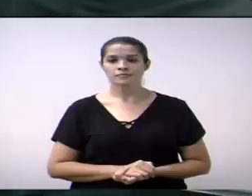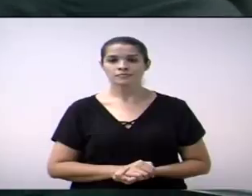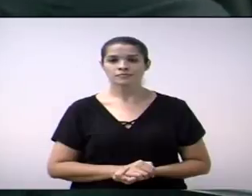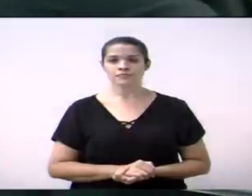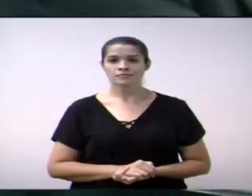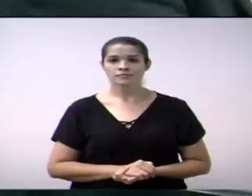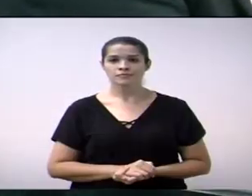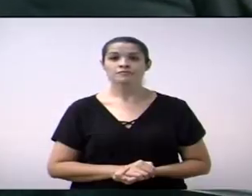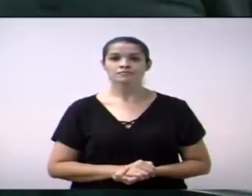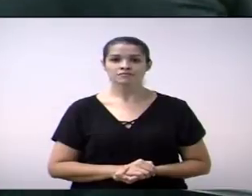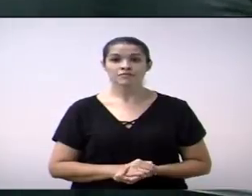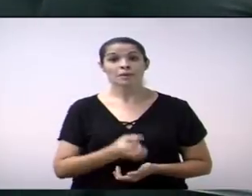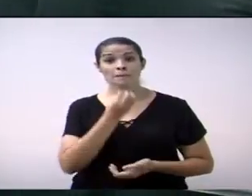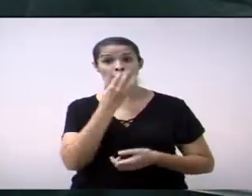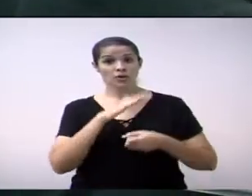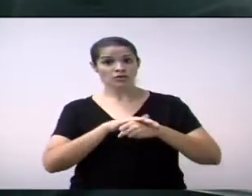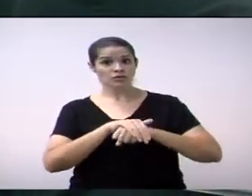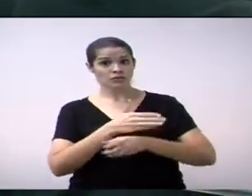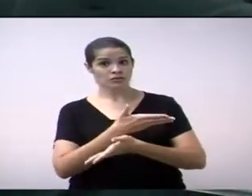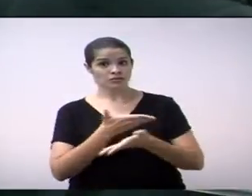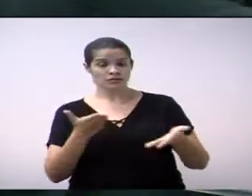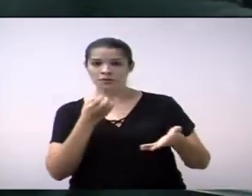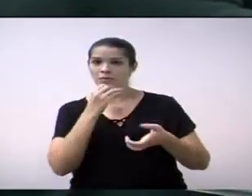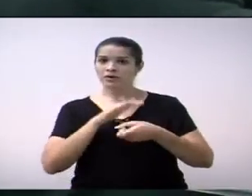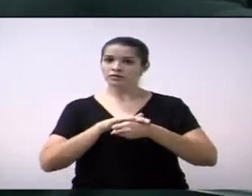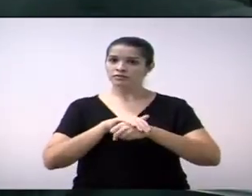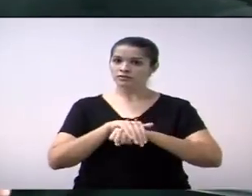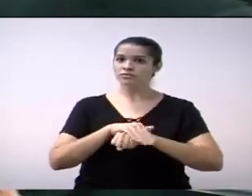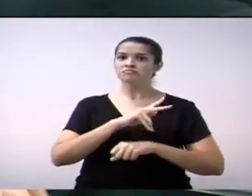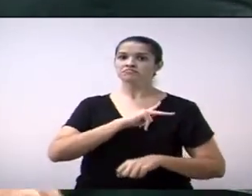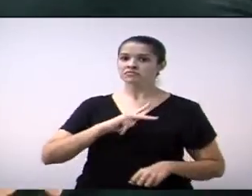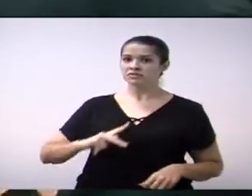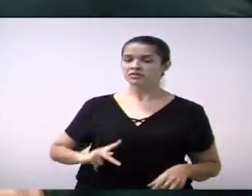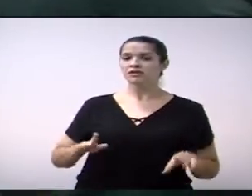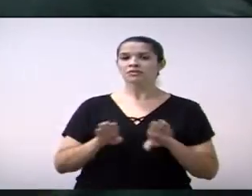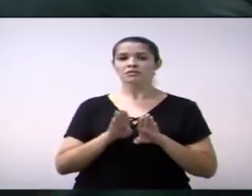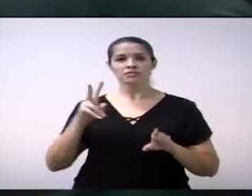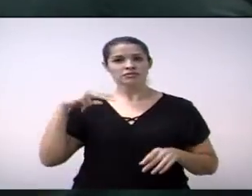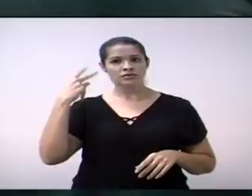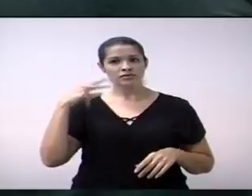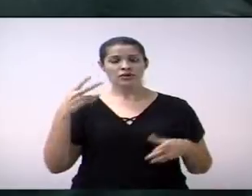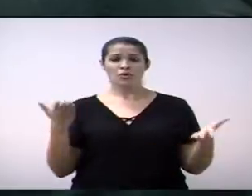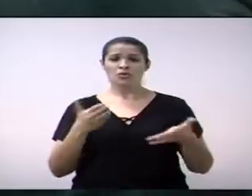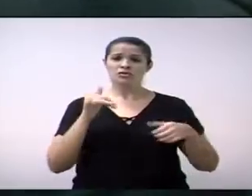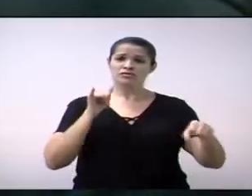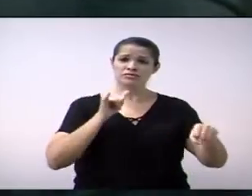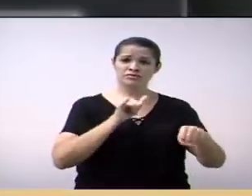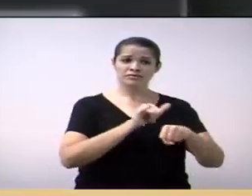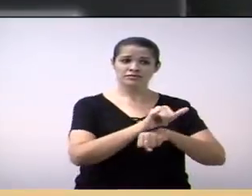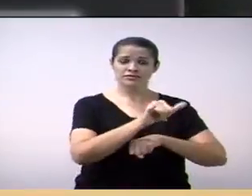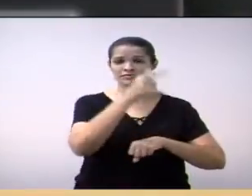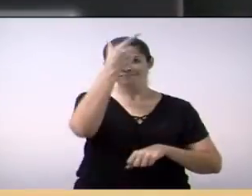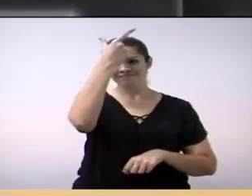Senhor presidente, boa noite. Todos os vereadores encontram-se presentes, com a ausência do vereador Edilcinho Rodrigues.